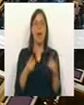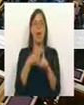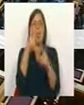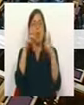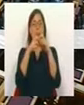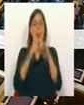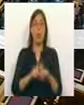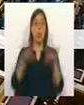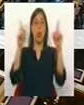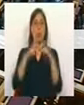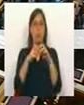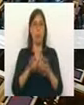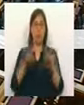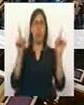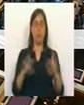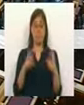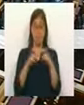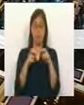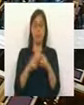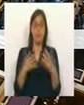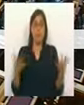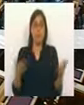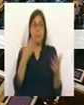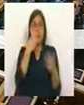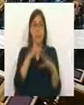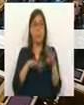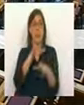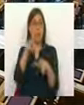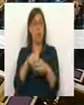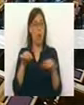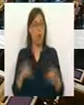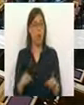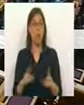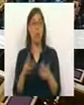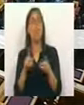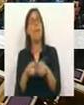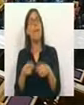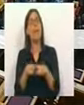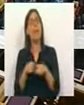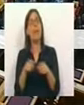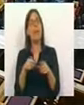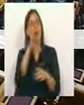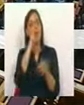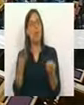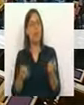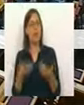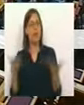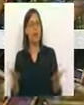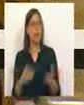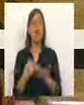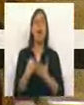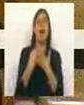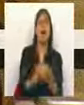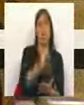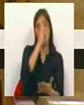um problema diferente. Arranjam problemas como se não fizessem parte hoje dos partidos do arco da governação. Suportam